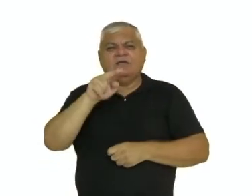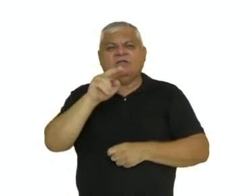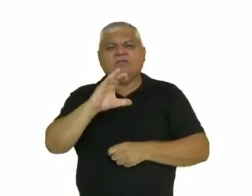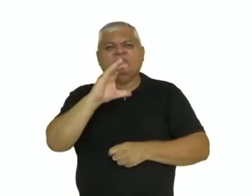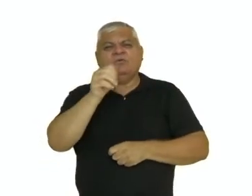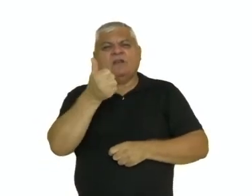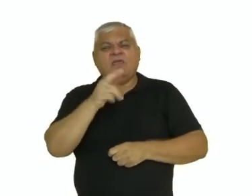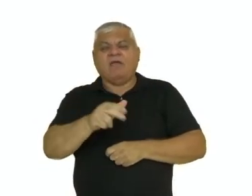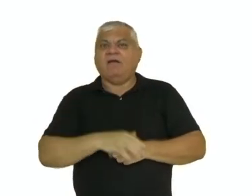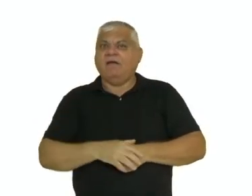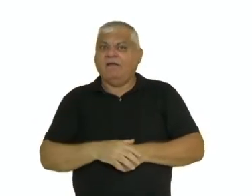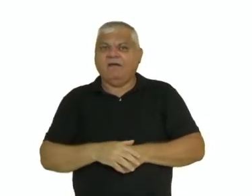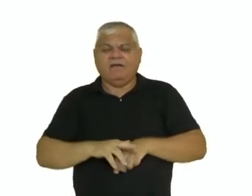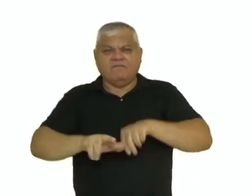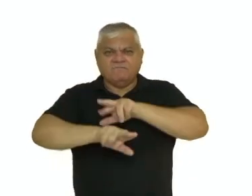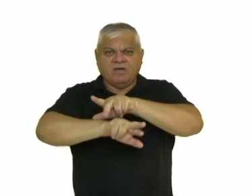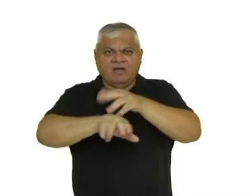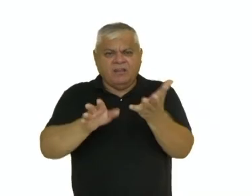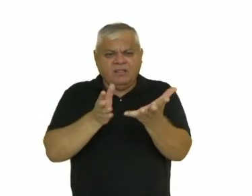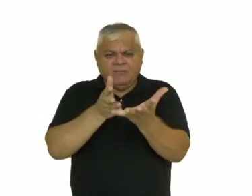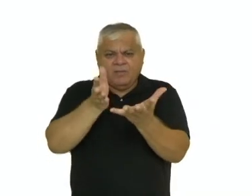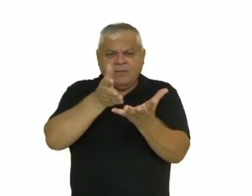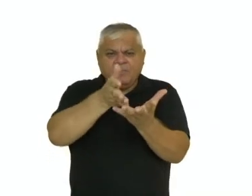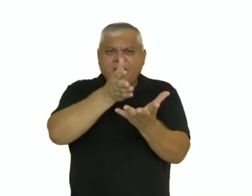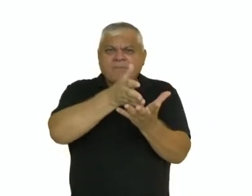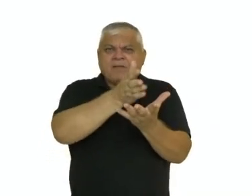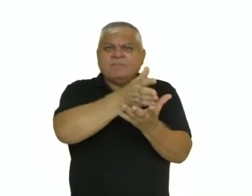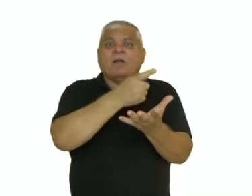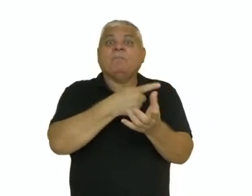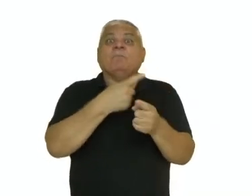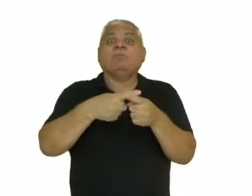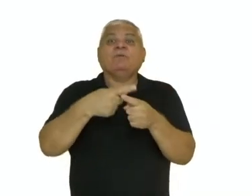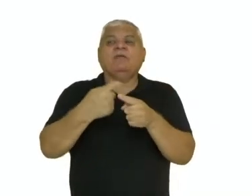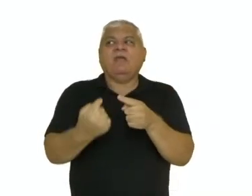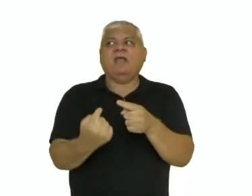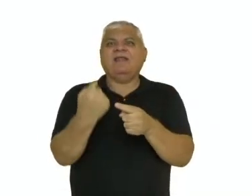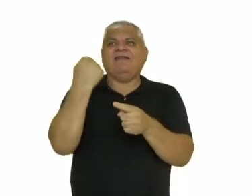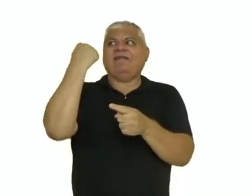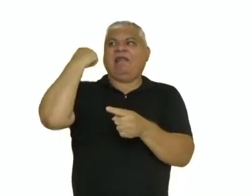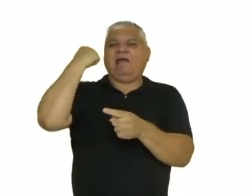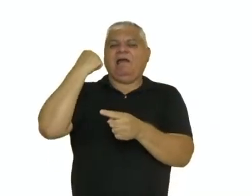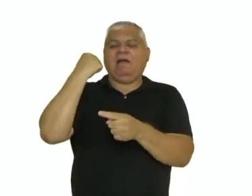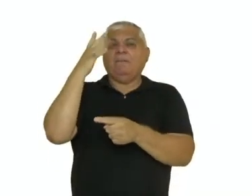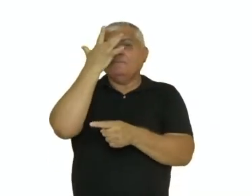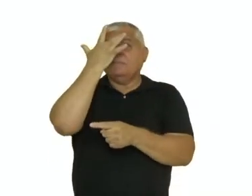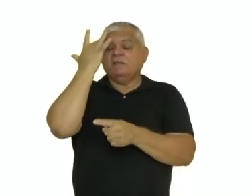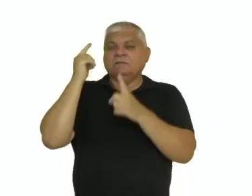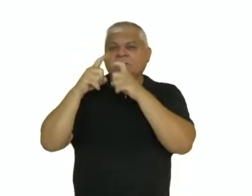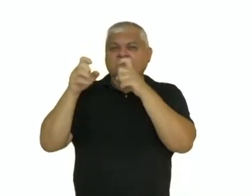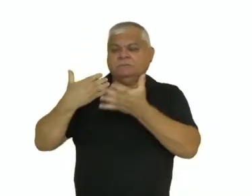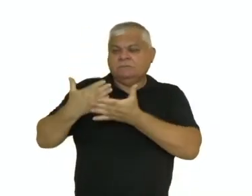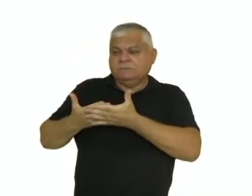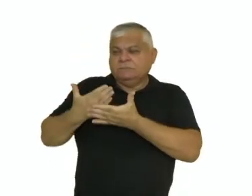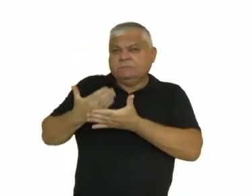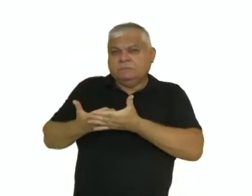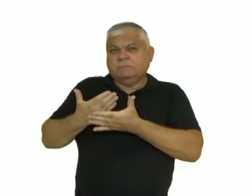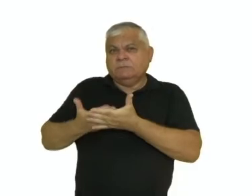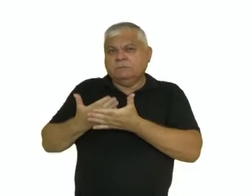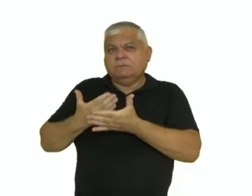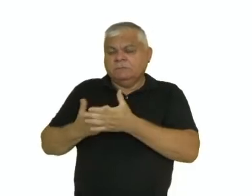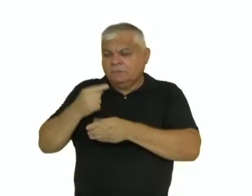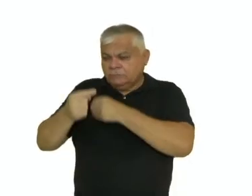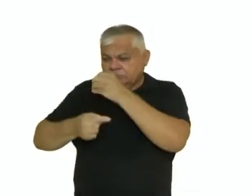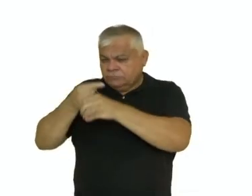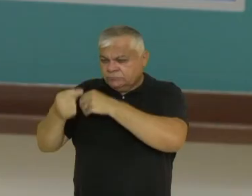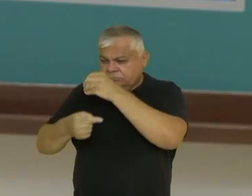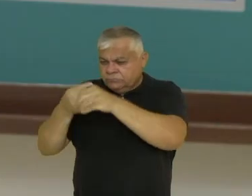o mundo na palma da nossa mão, é porque lá atrás cientistas tiveram a curiosidade de desvendar a matéria e seus mistérios.